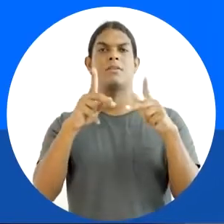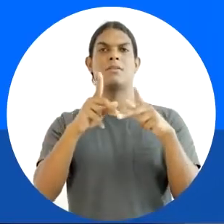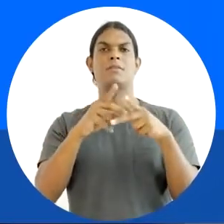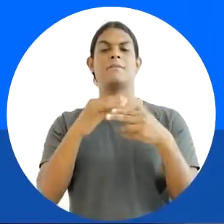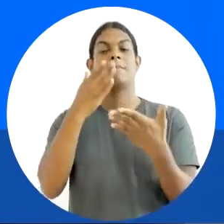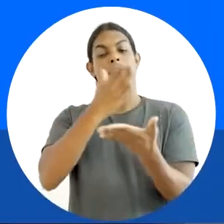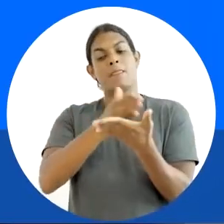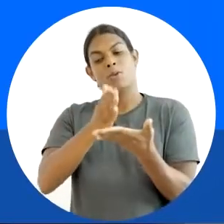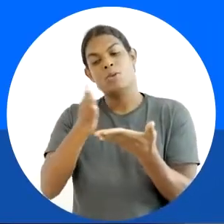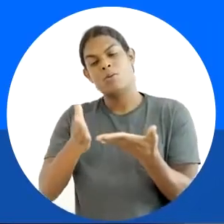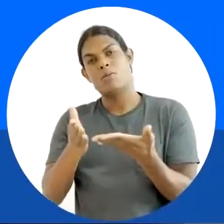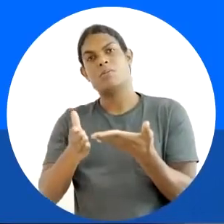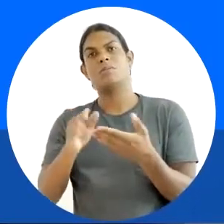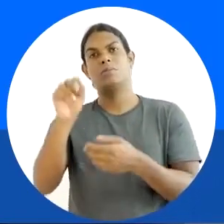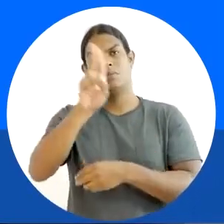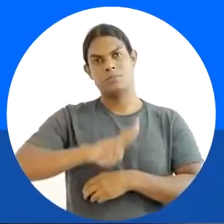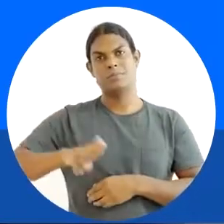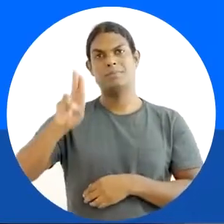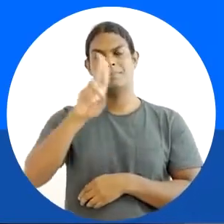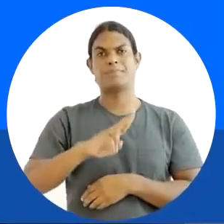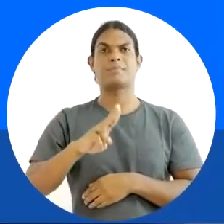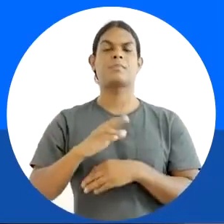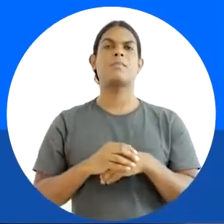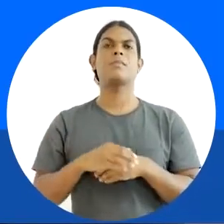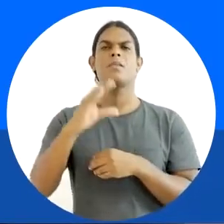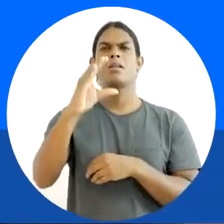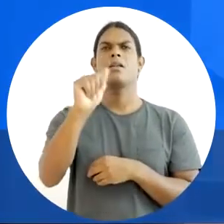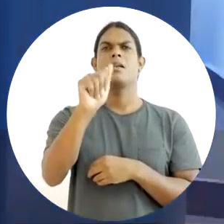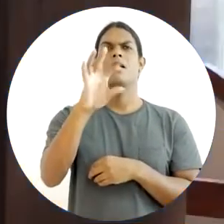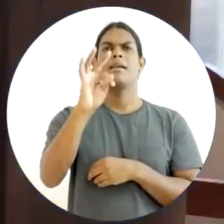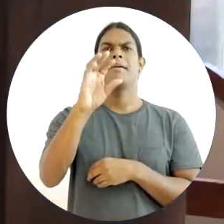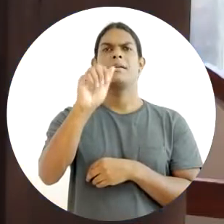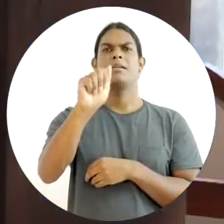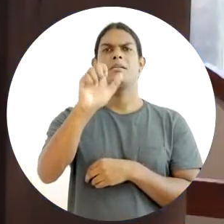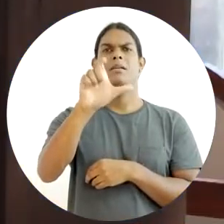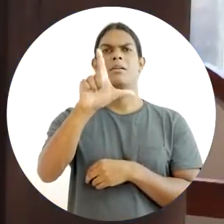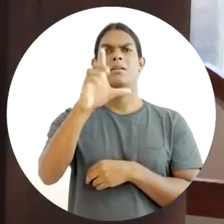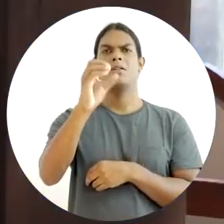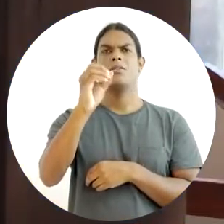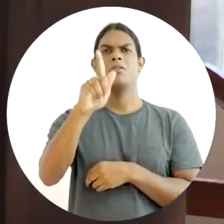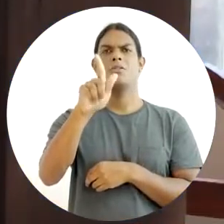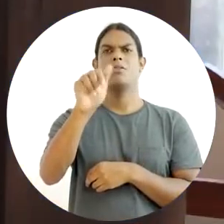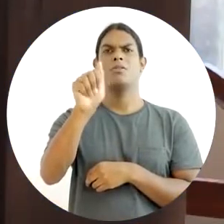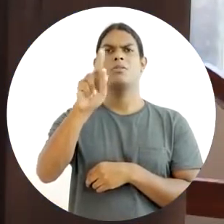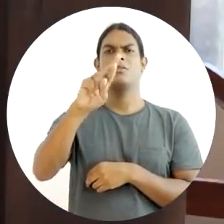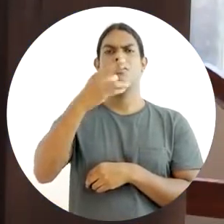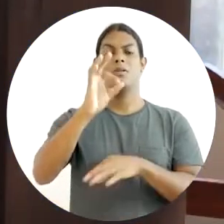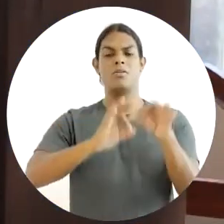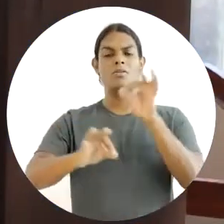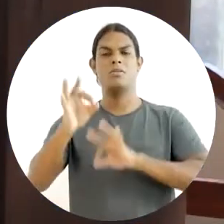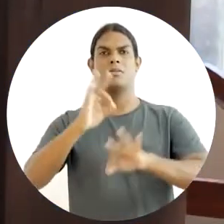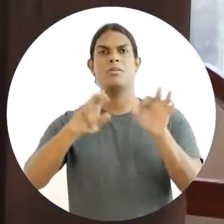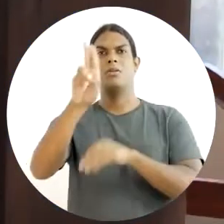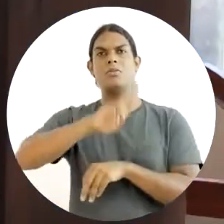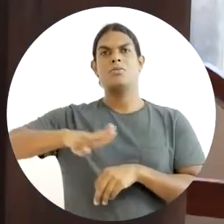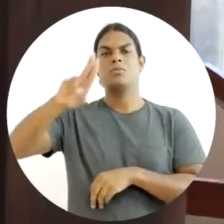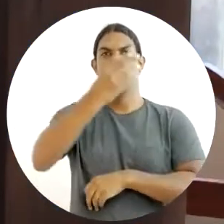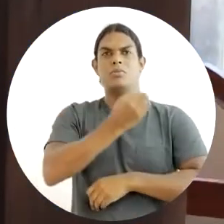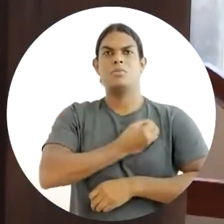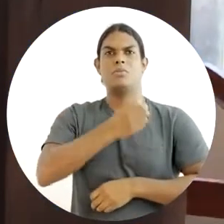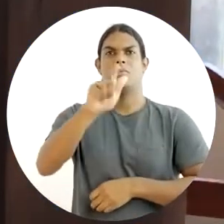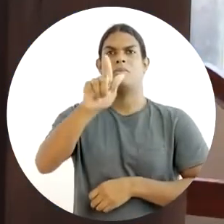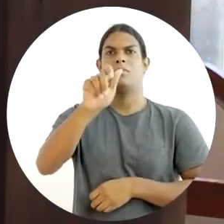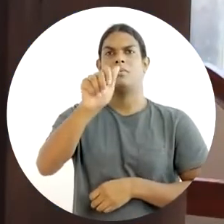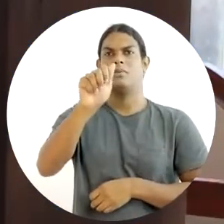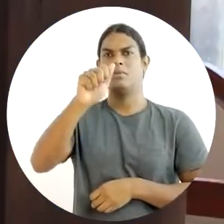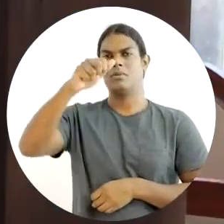de serem utilizados. Para catalogar, nós utilizamos o Código de Catalogação Anglo-Americano em